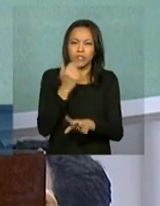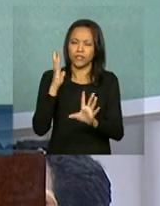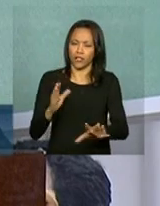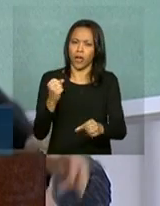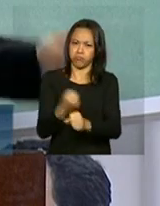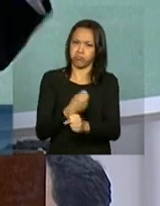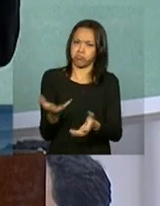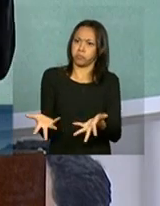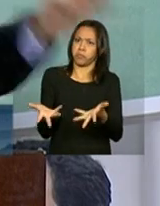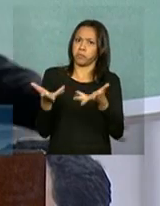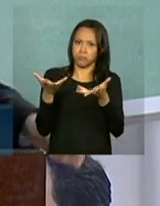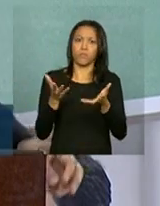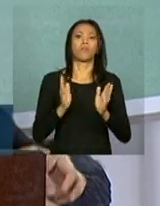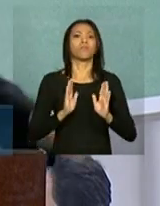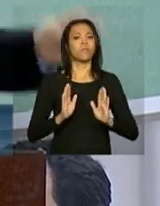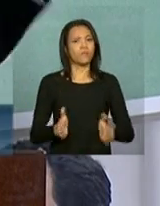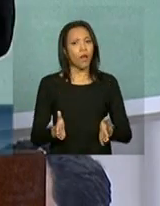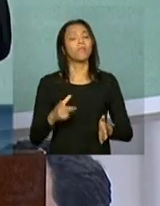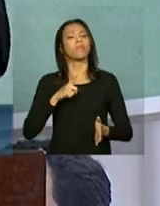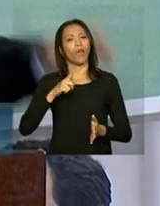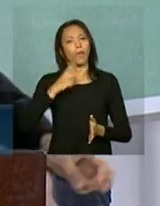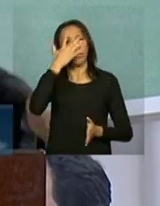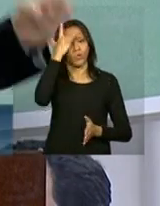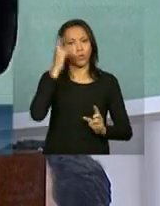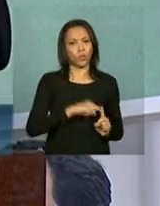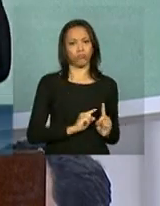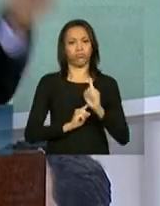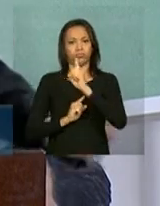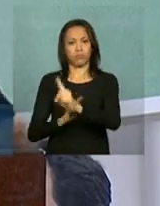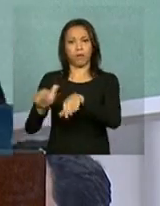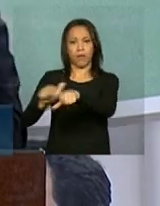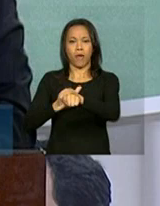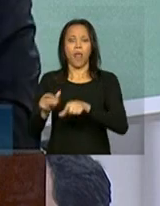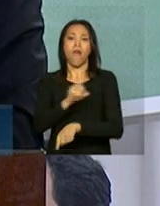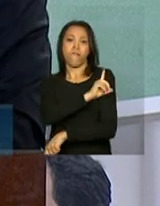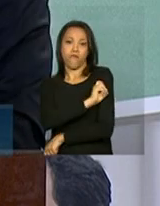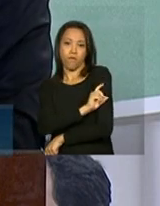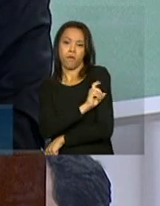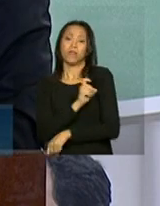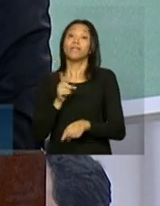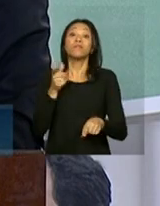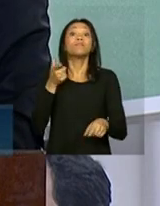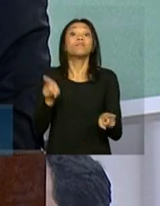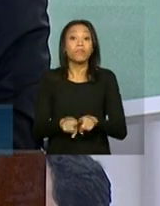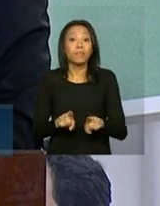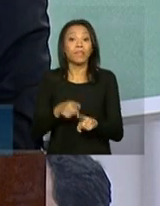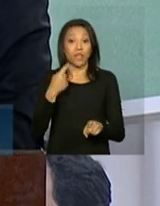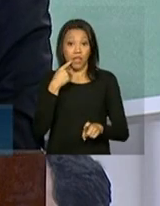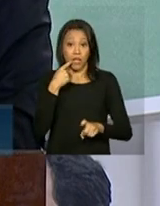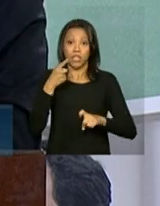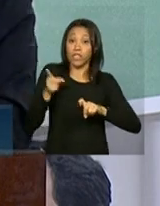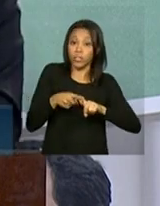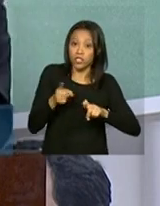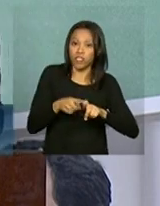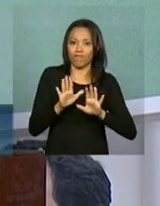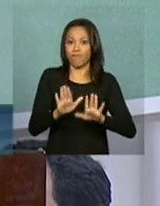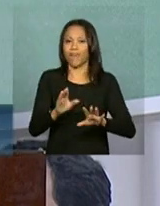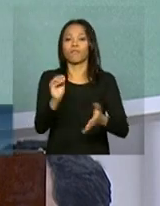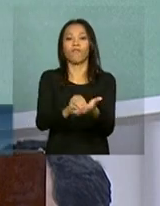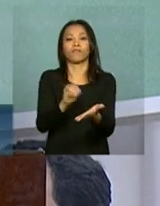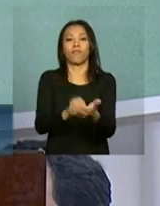reformada, tem agente comunitário de saúde, técnico de enfermagem, enfermeiros, tem até dentista, mas não tinha